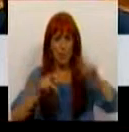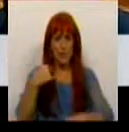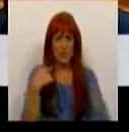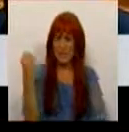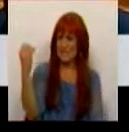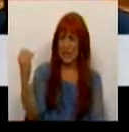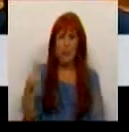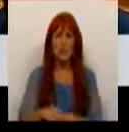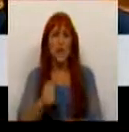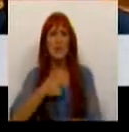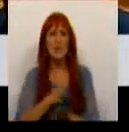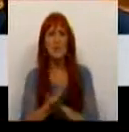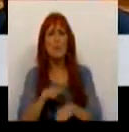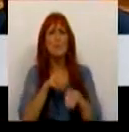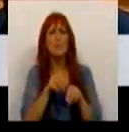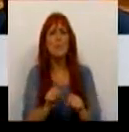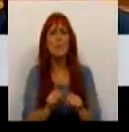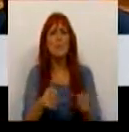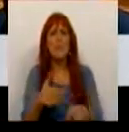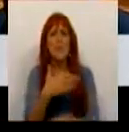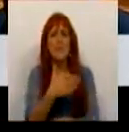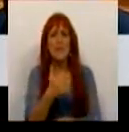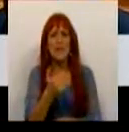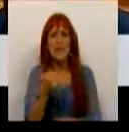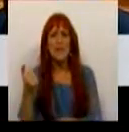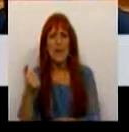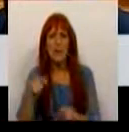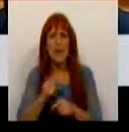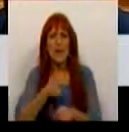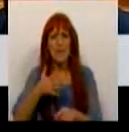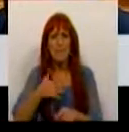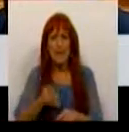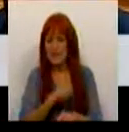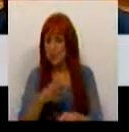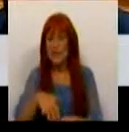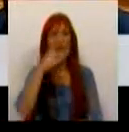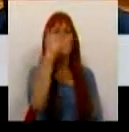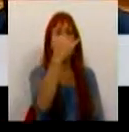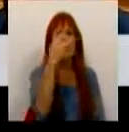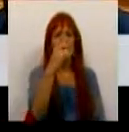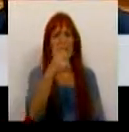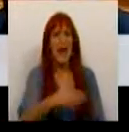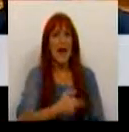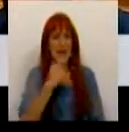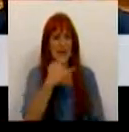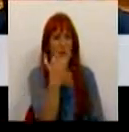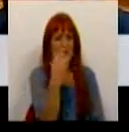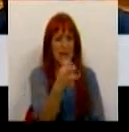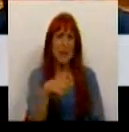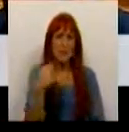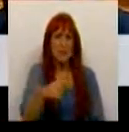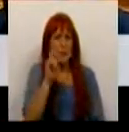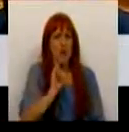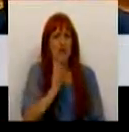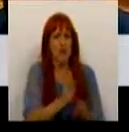E nas empresas do setor local, em 155 empresas, 23 apenas são presididas